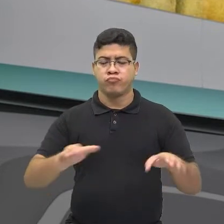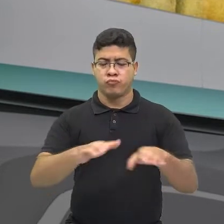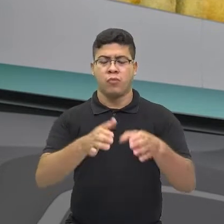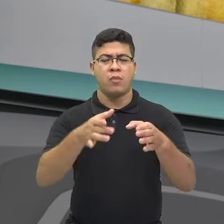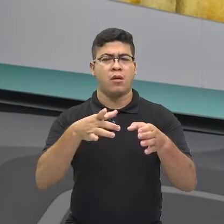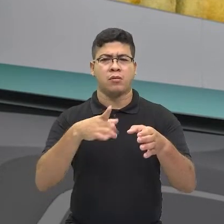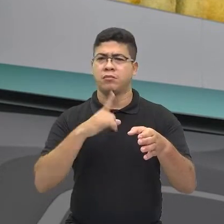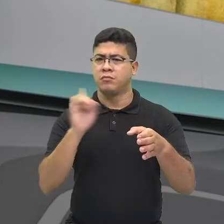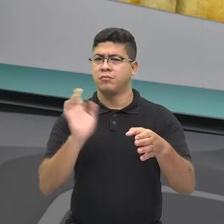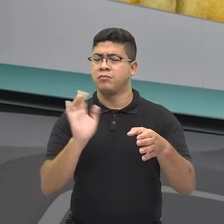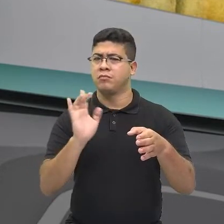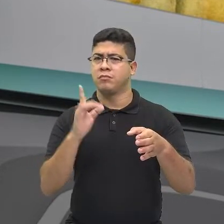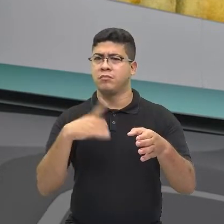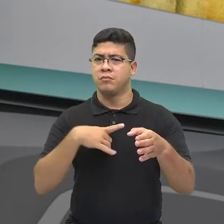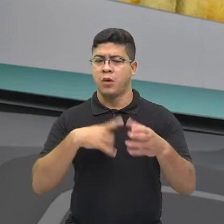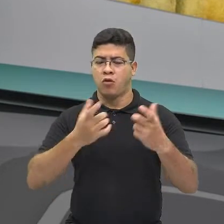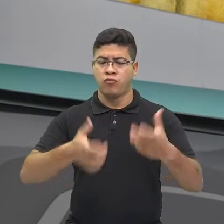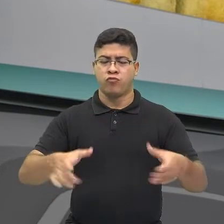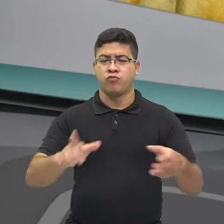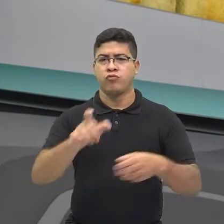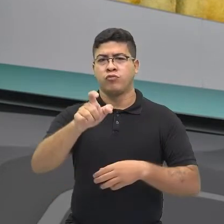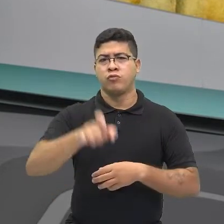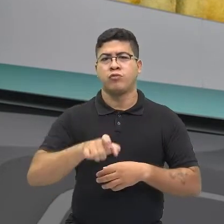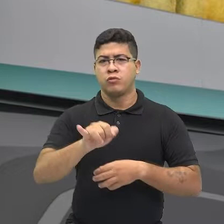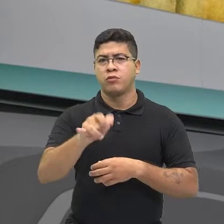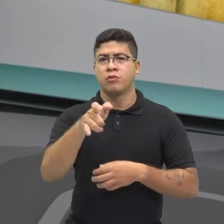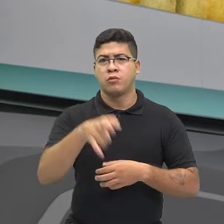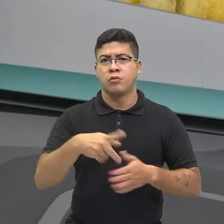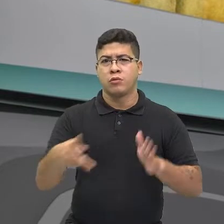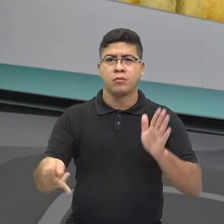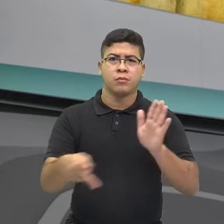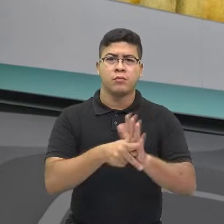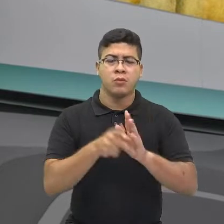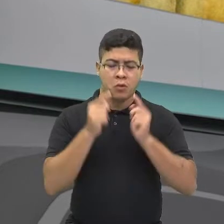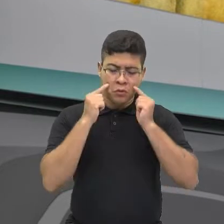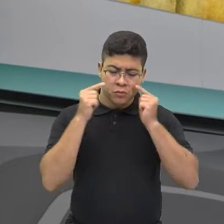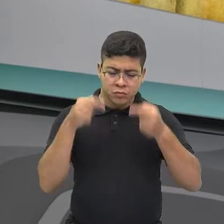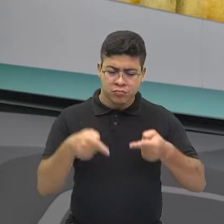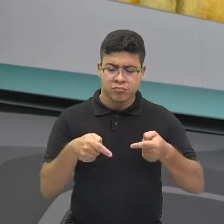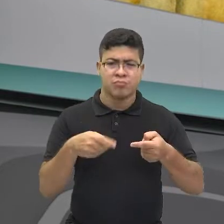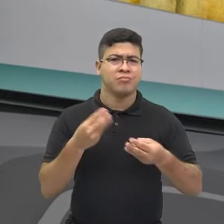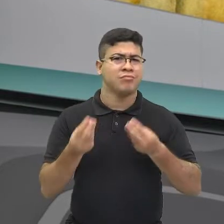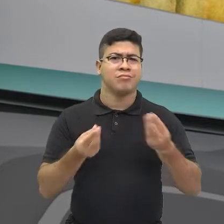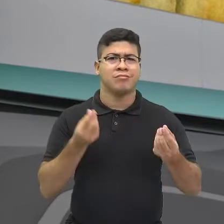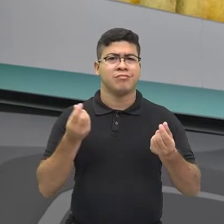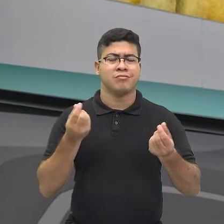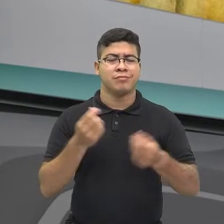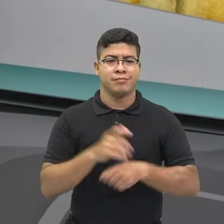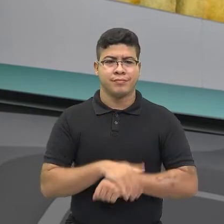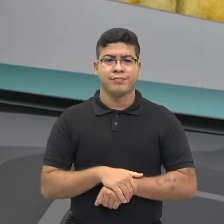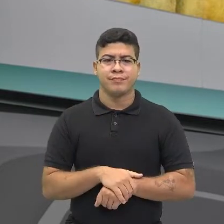também, isso é ruptura. Então, trata-se aí dessas características. Então, falamos aí que no